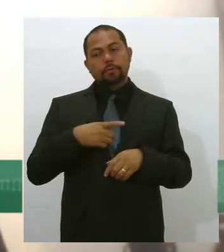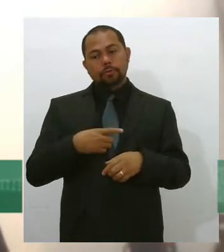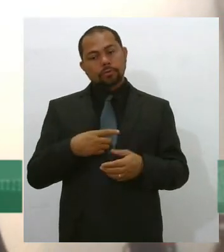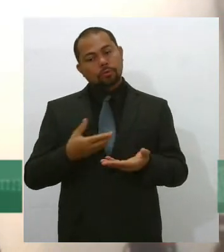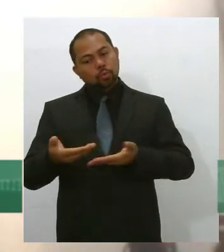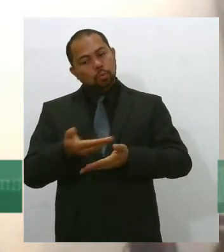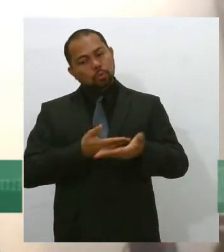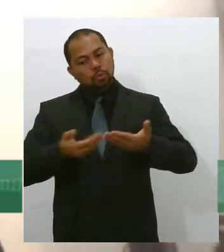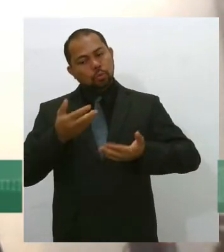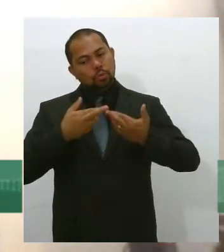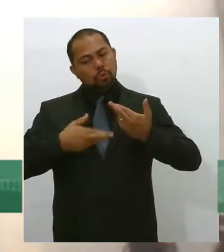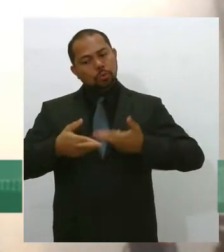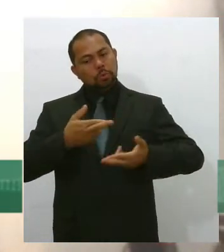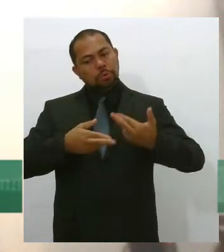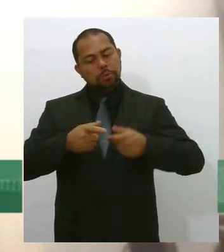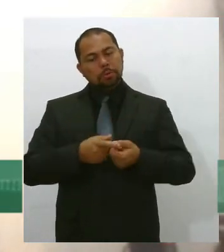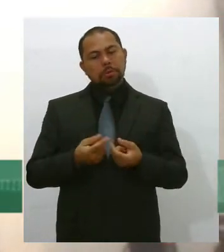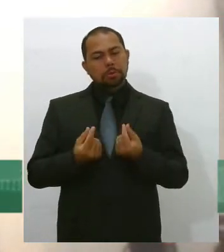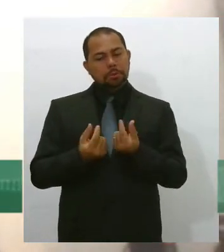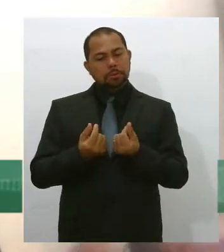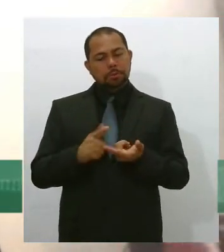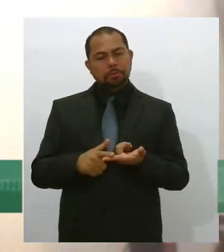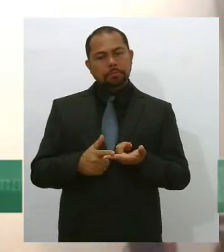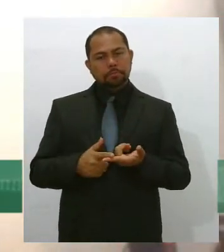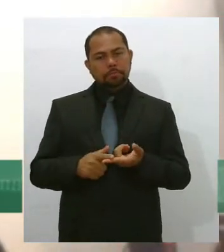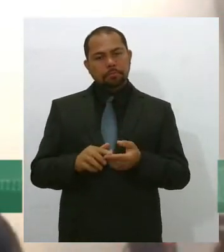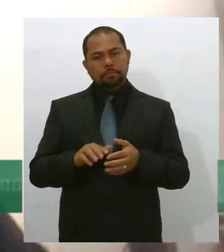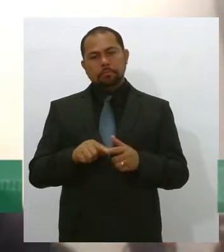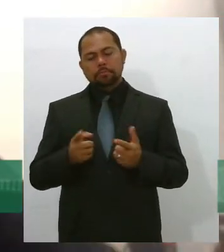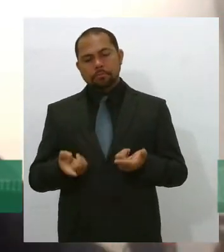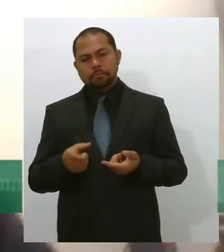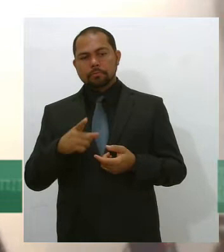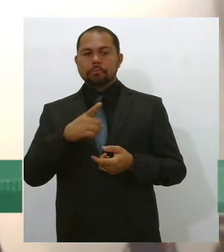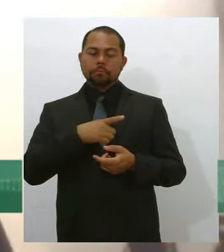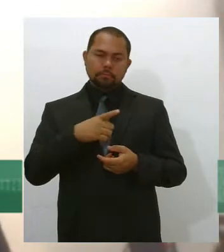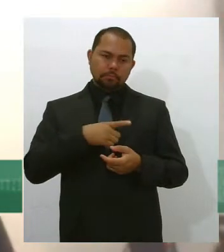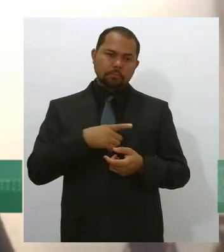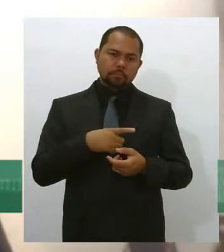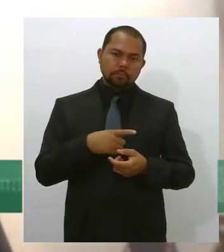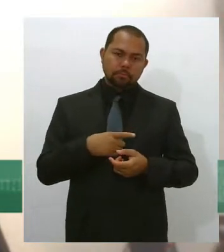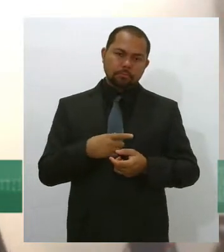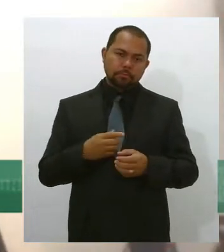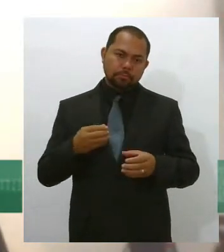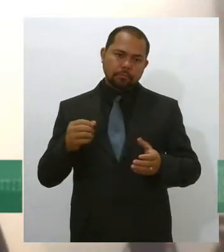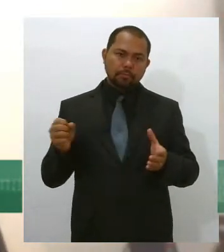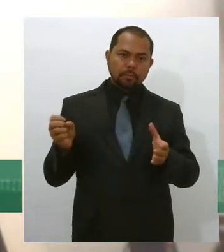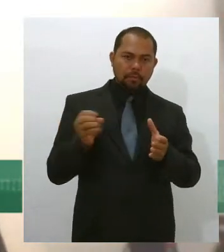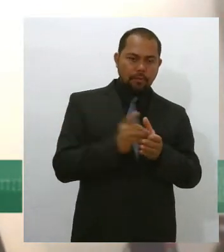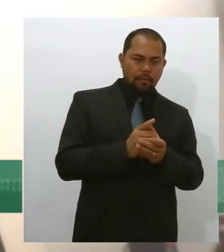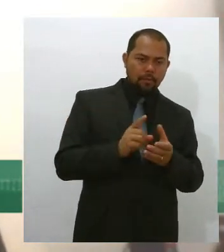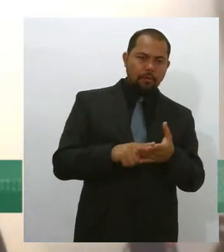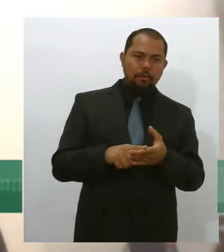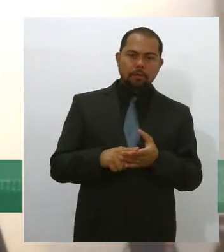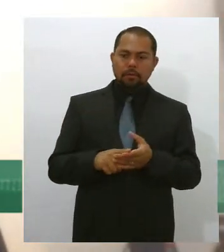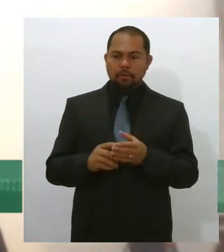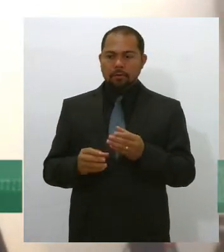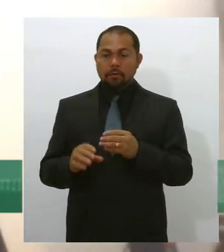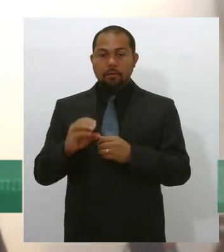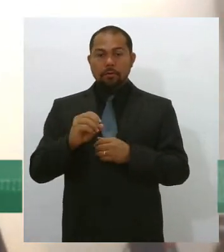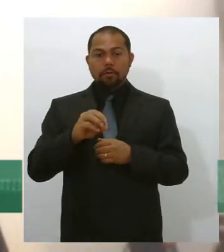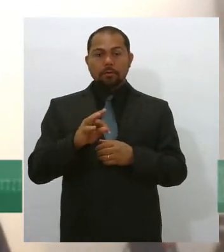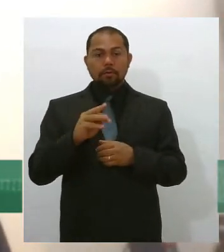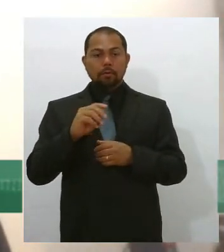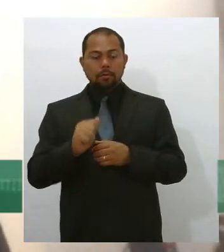não é então por conta de existe isso isso entra a falta de Publicidade Já que é um horário é vendido da